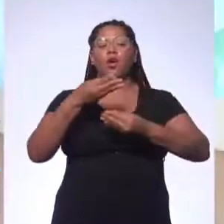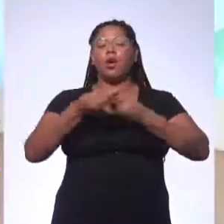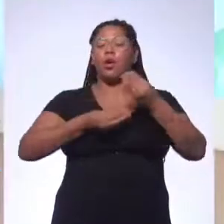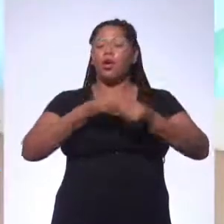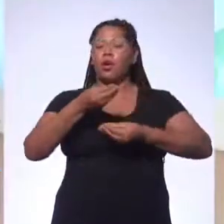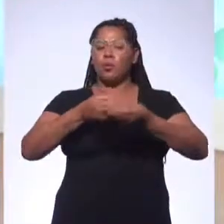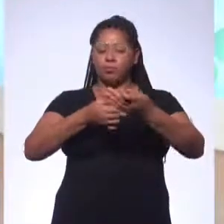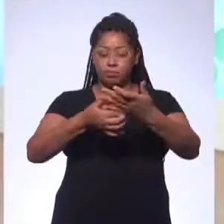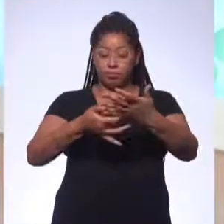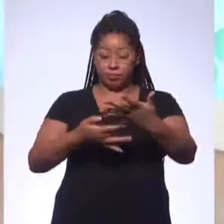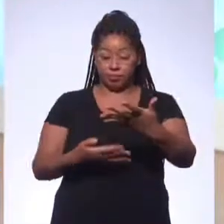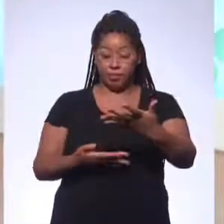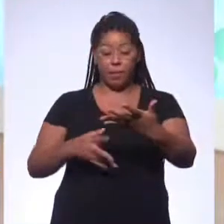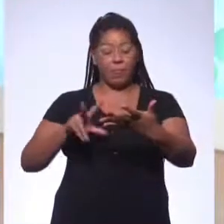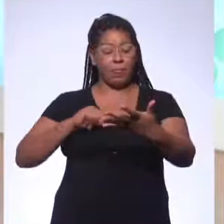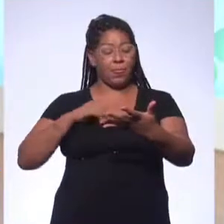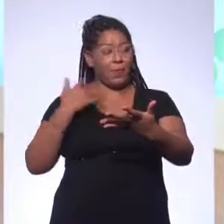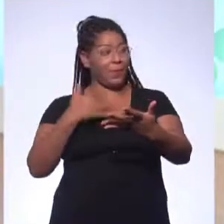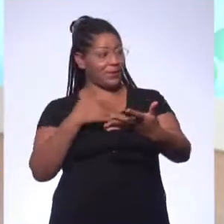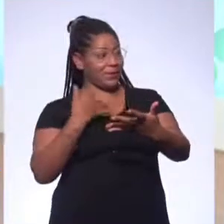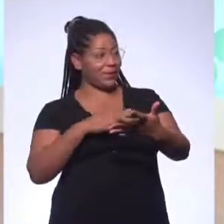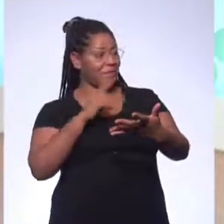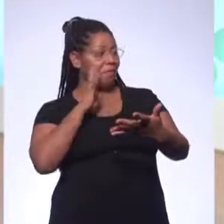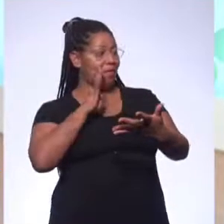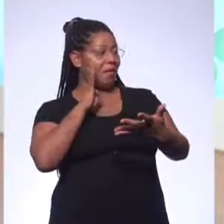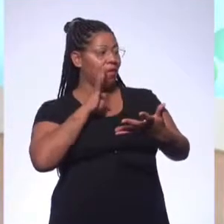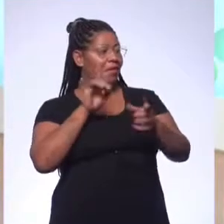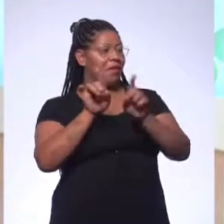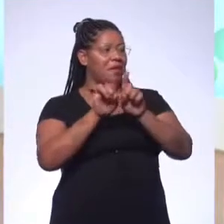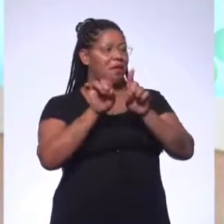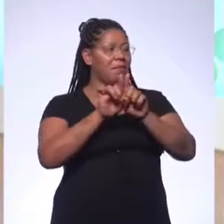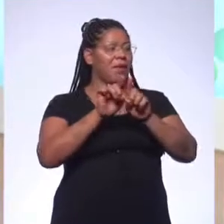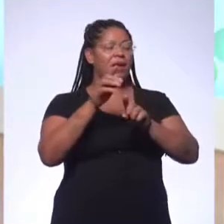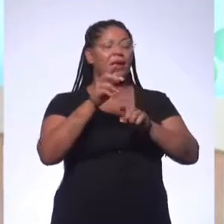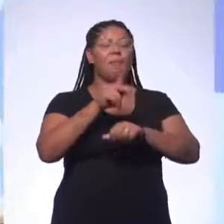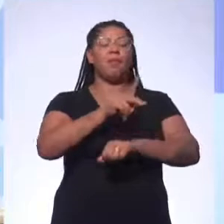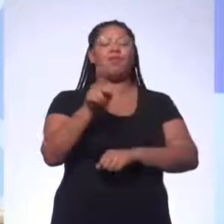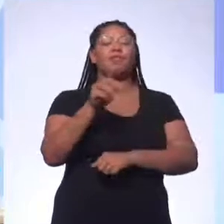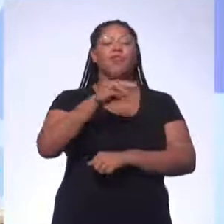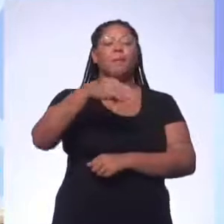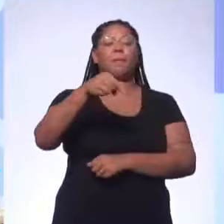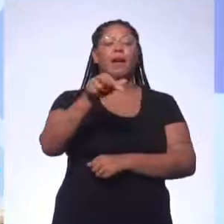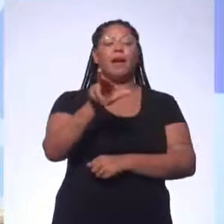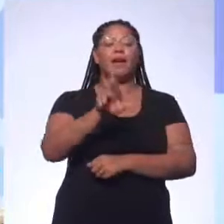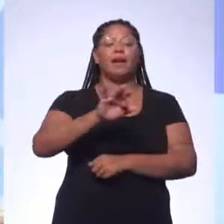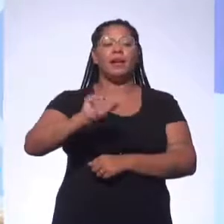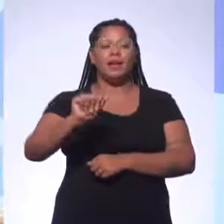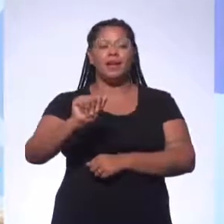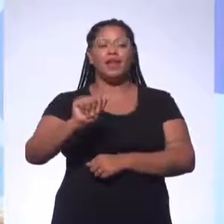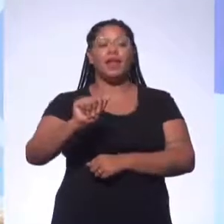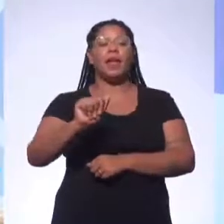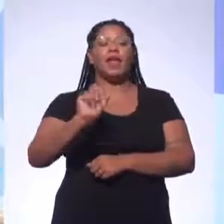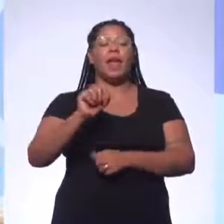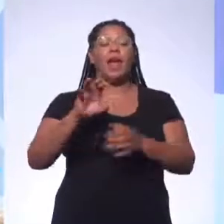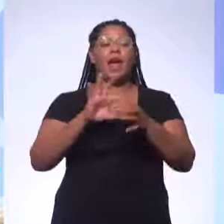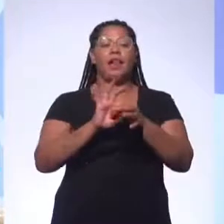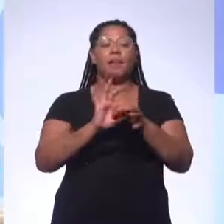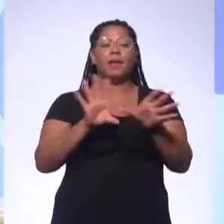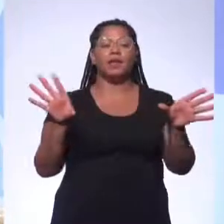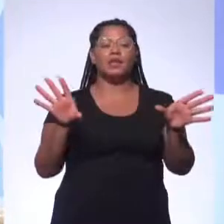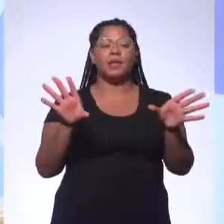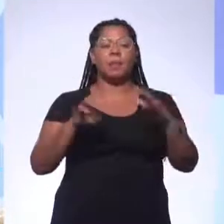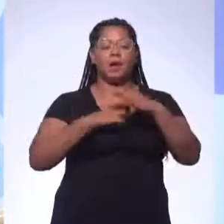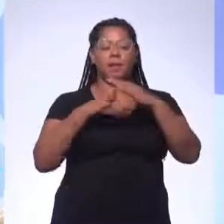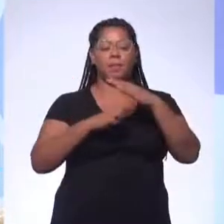está fervendo, professor. E tem a interação da professora Maria Efigênia. Ela diz que é a permissão para a entrada de